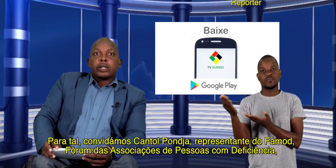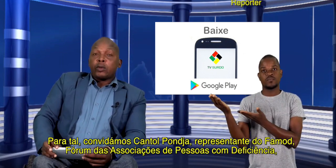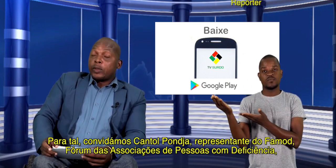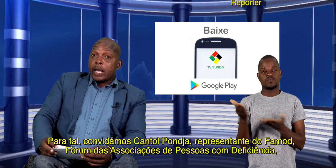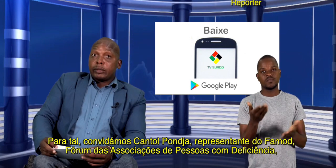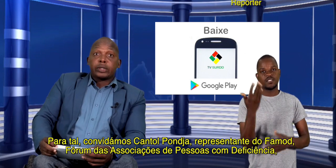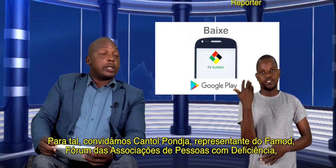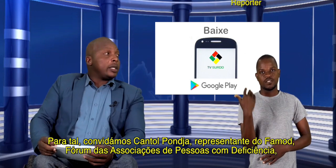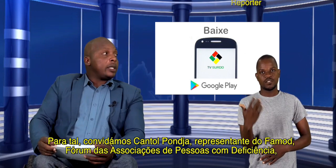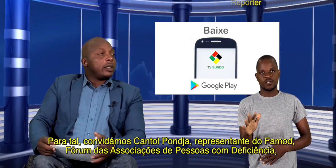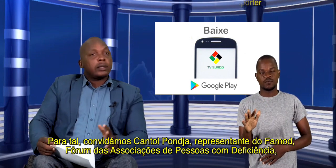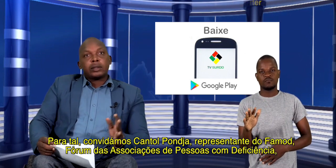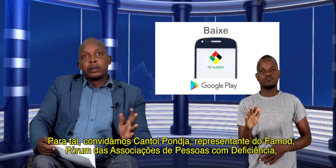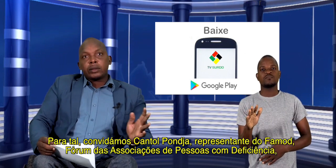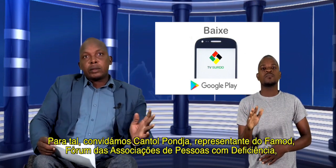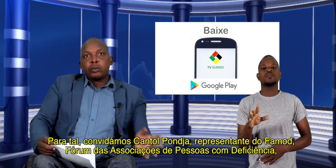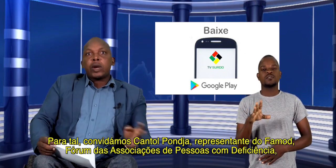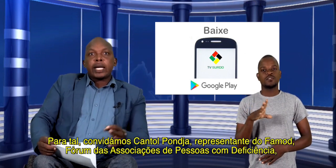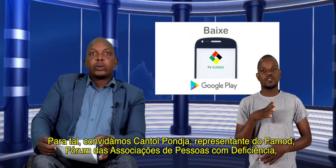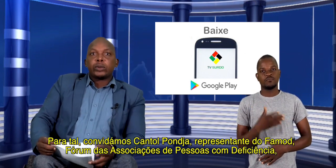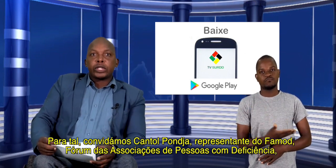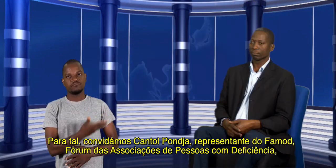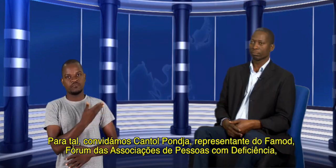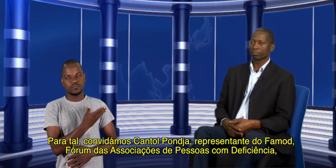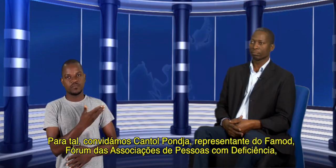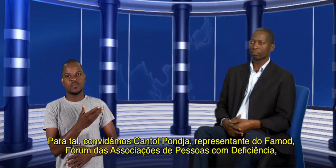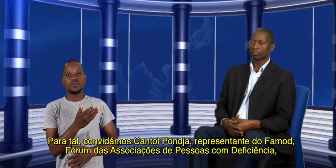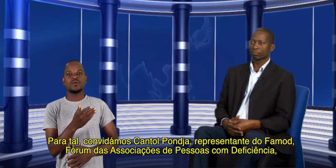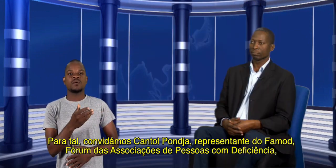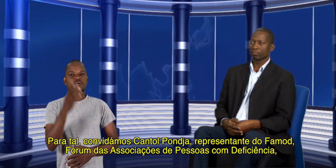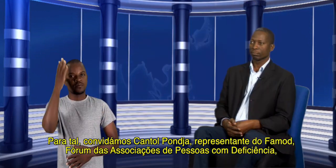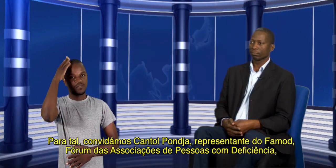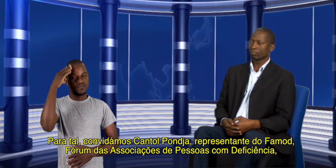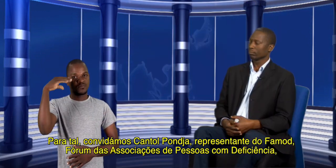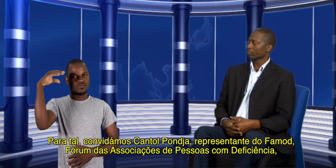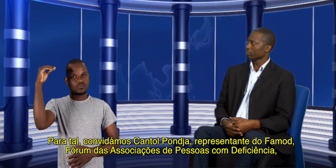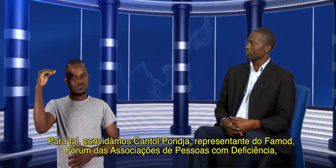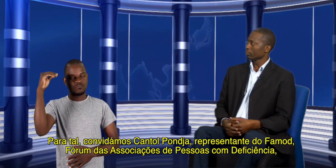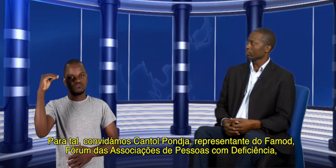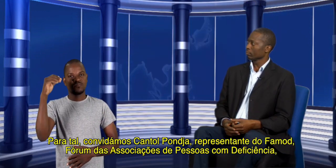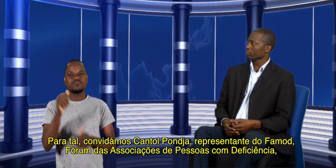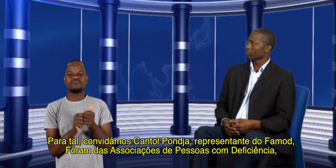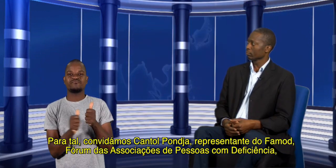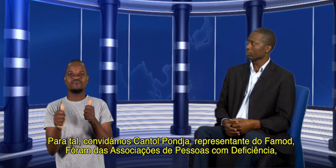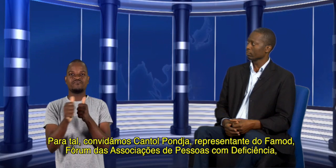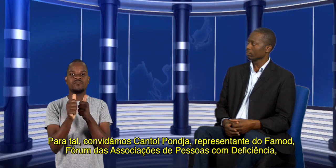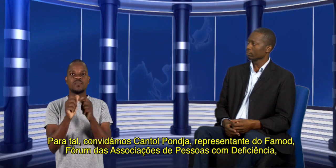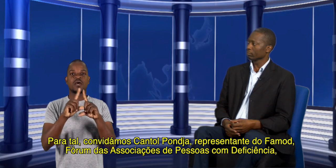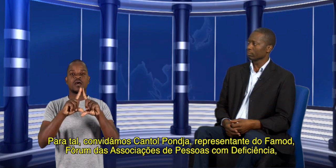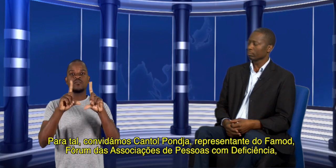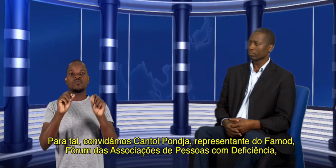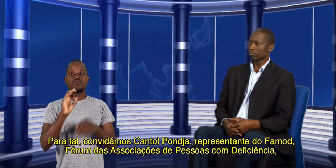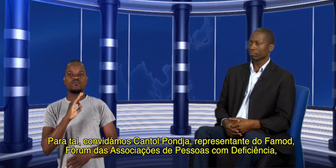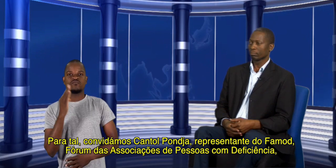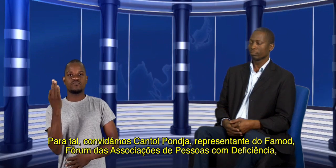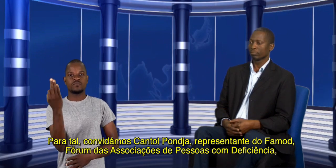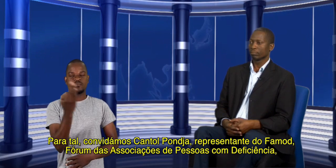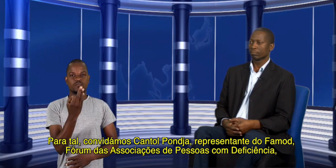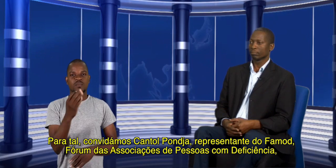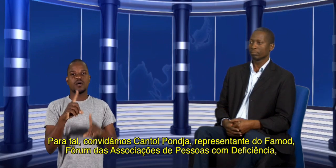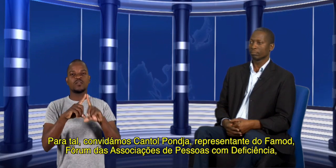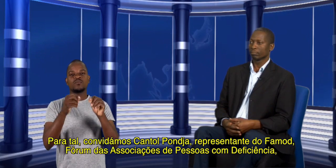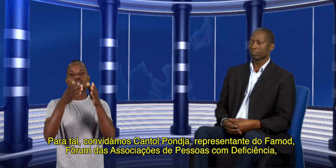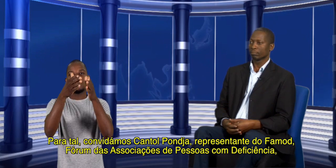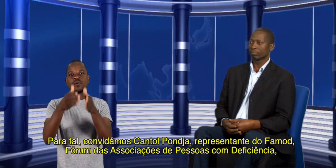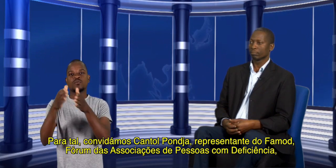convidamos do meu lado esquerdo o Cantolo Ponge, que é o representante do FAMOD, Fórum de